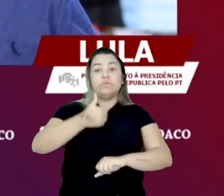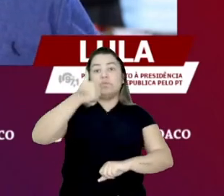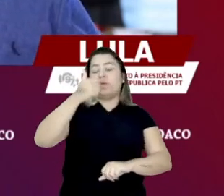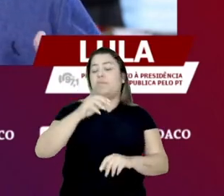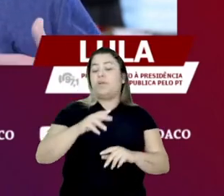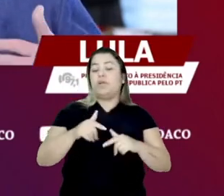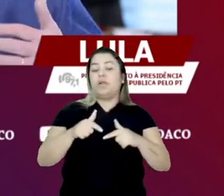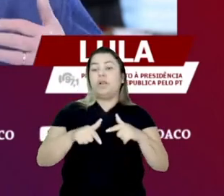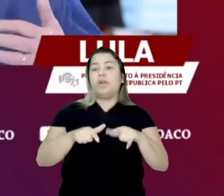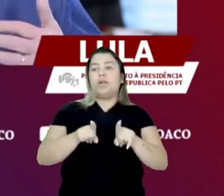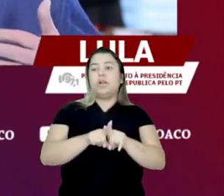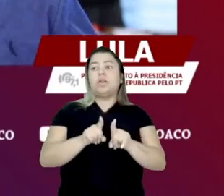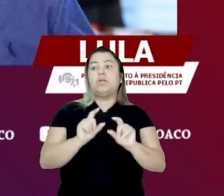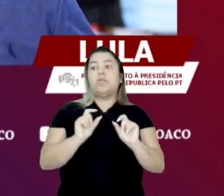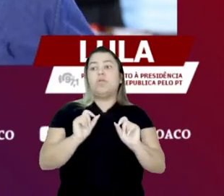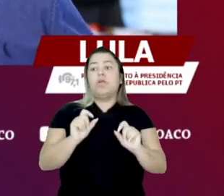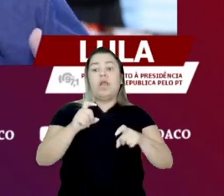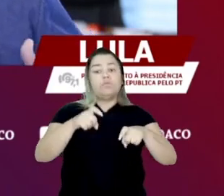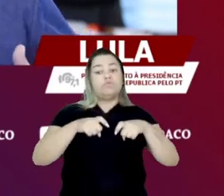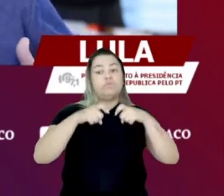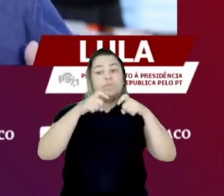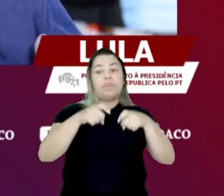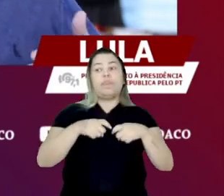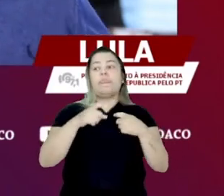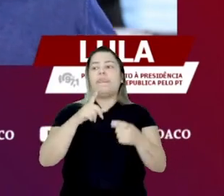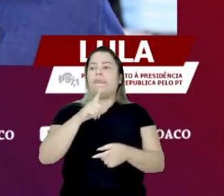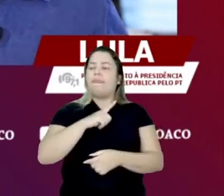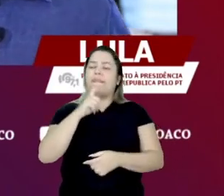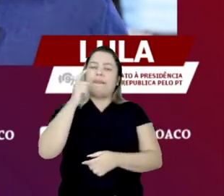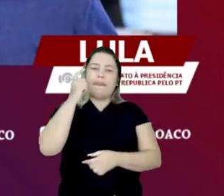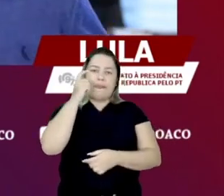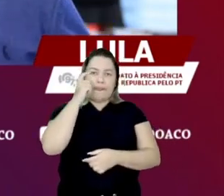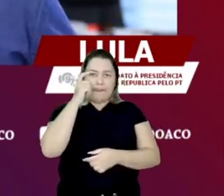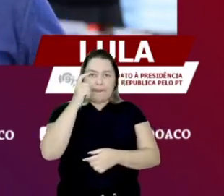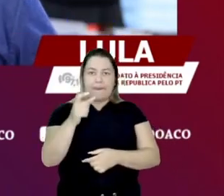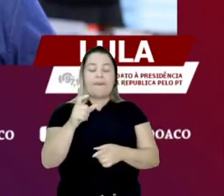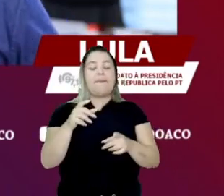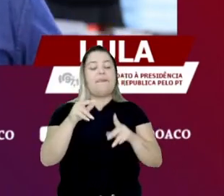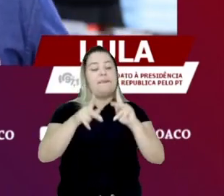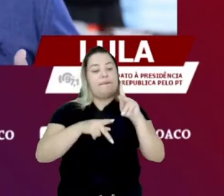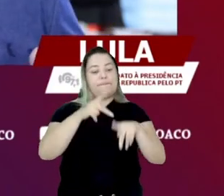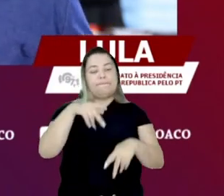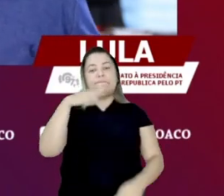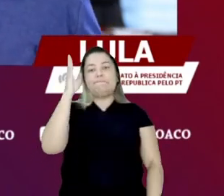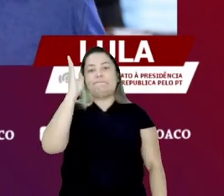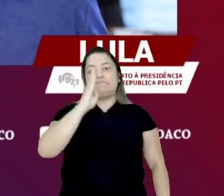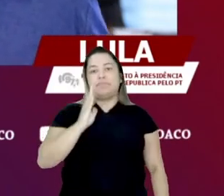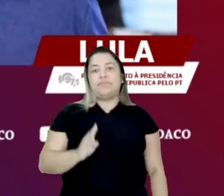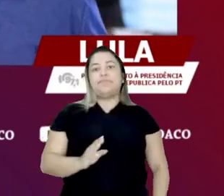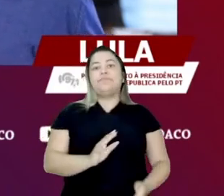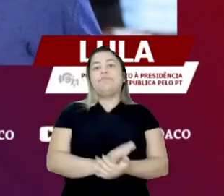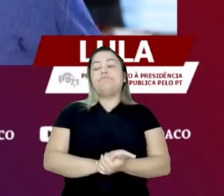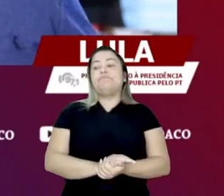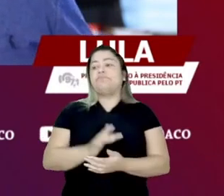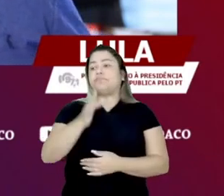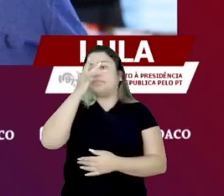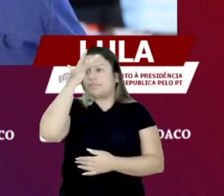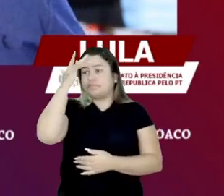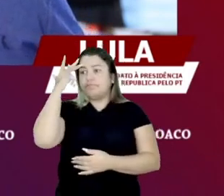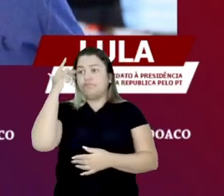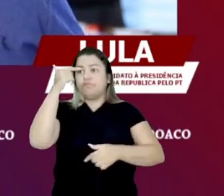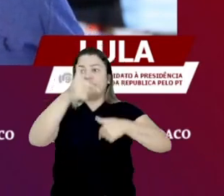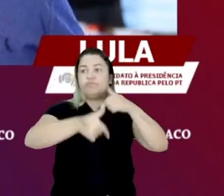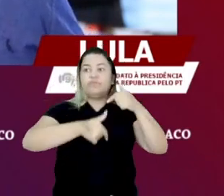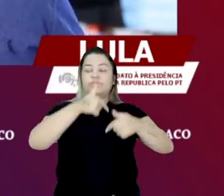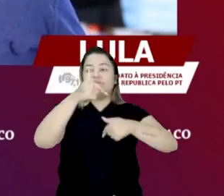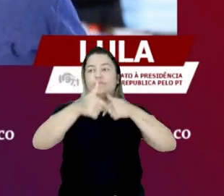morar, comer, ter acesso à cultura, ter acesso à educação, ter acesso às coisas prazerosas da vida.